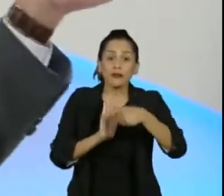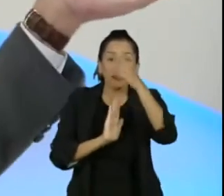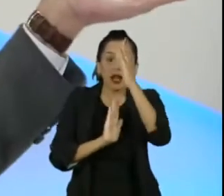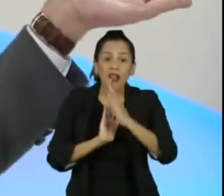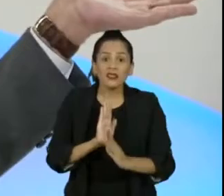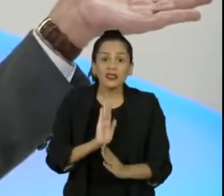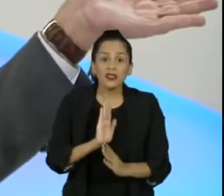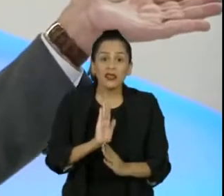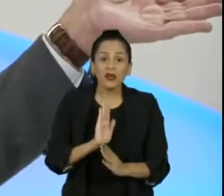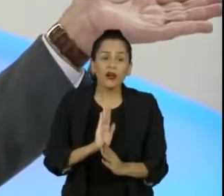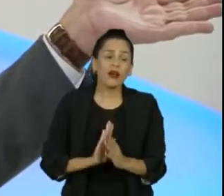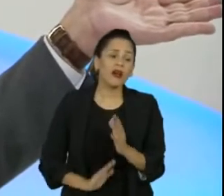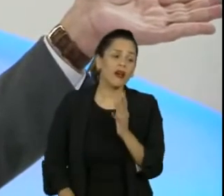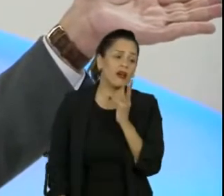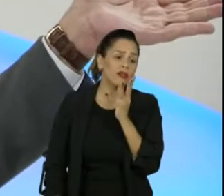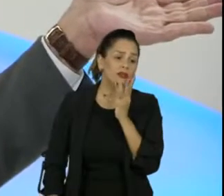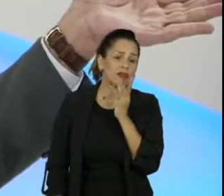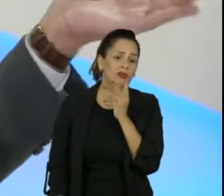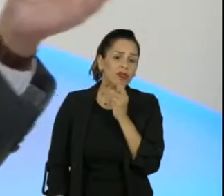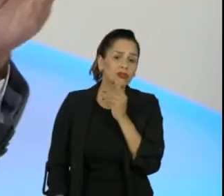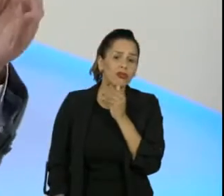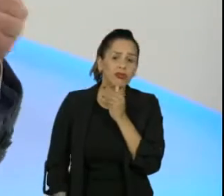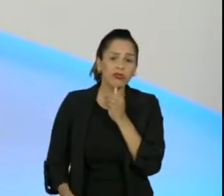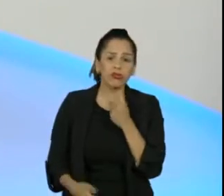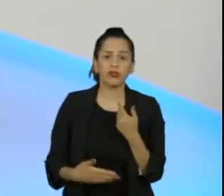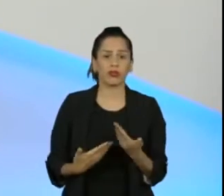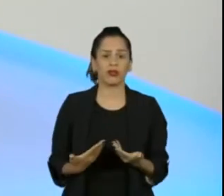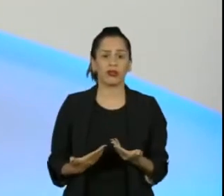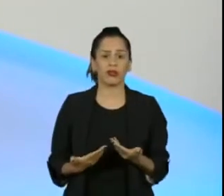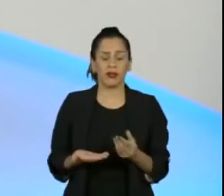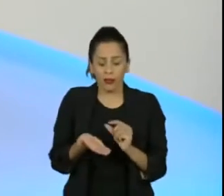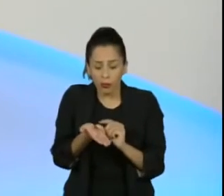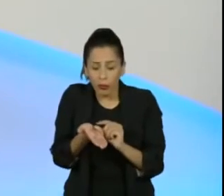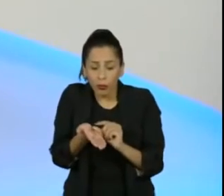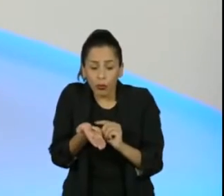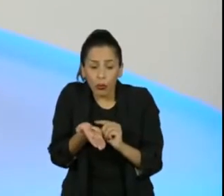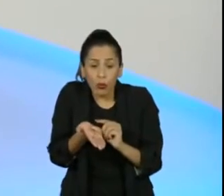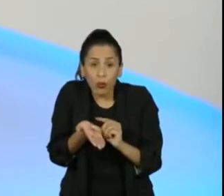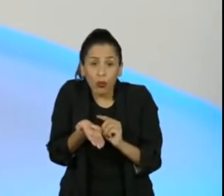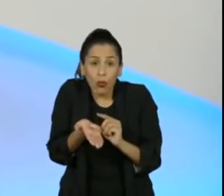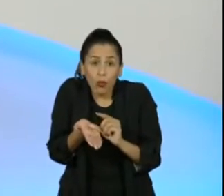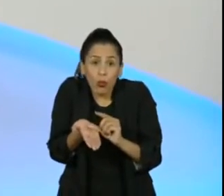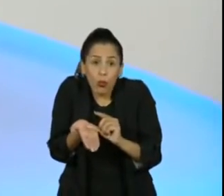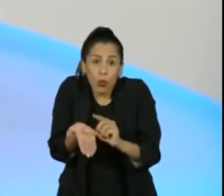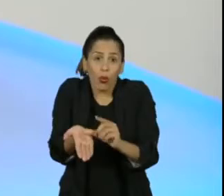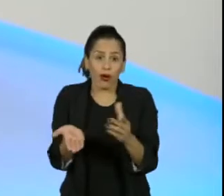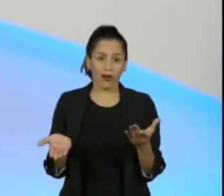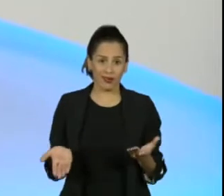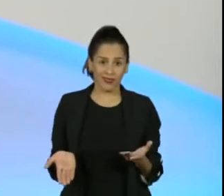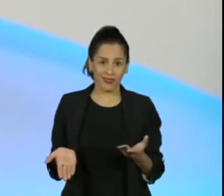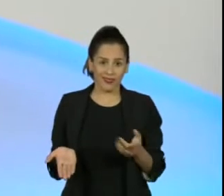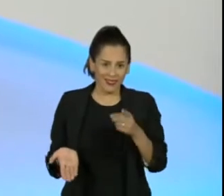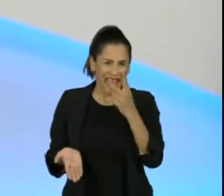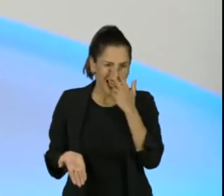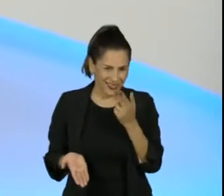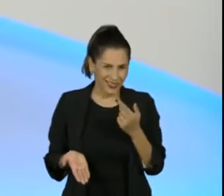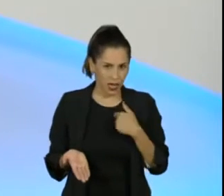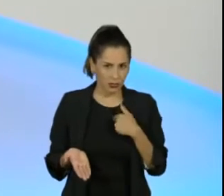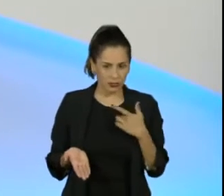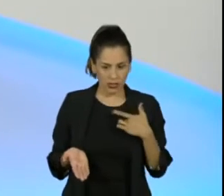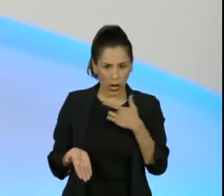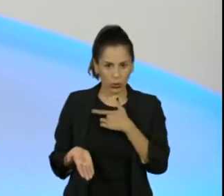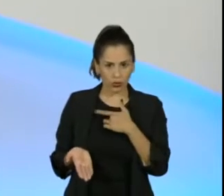que há pouco tempo atrás falaram em tirar. Ou você está achando que eu estou botando 27% da saúde porque eu